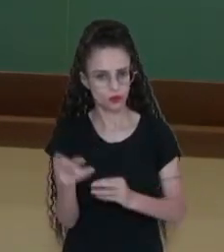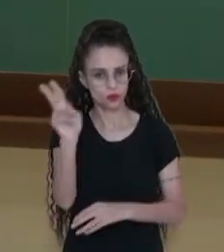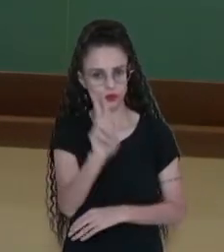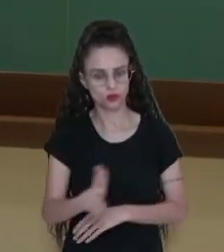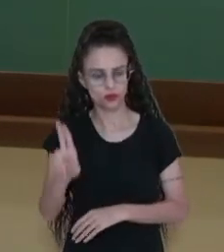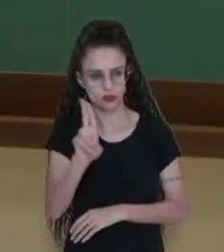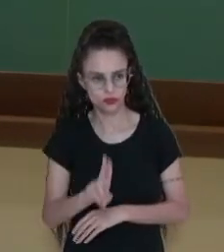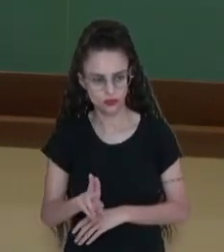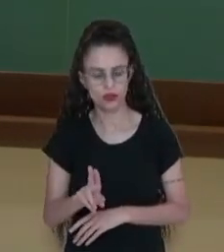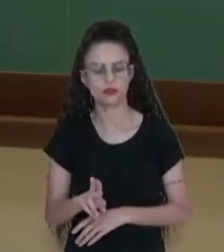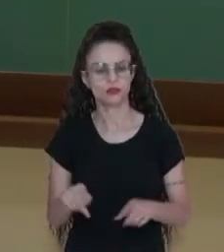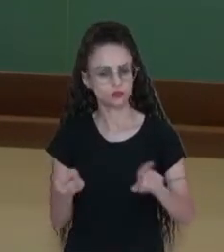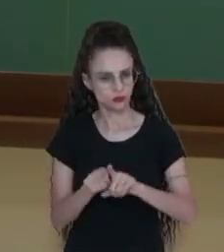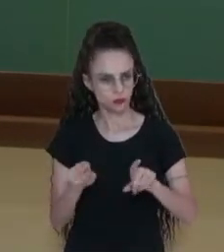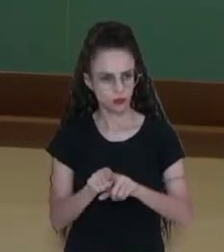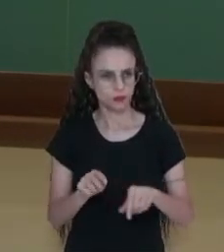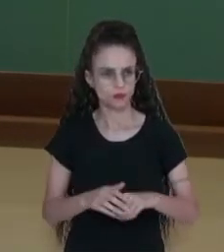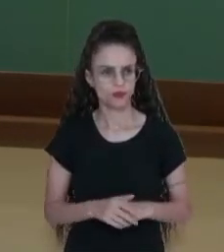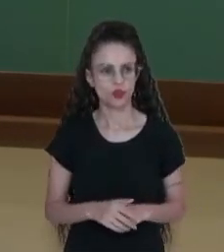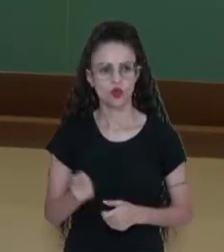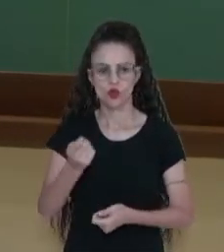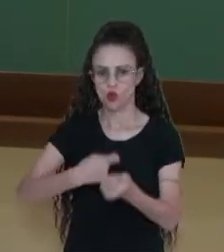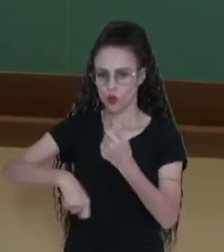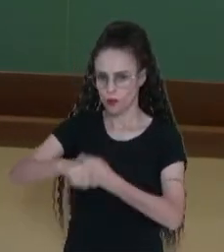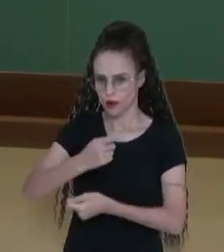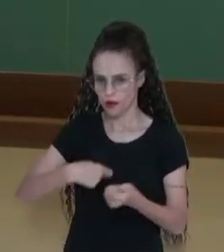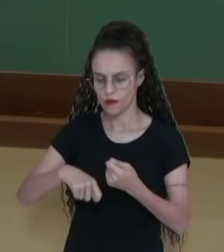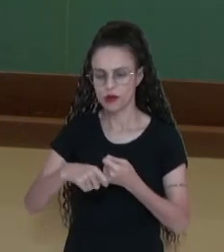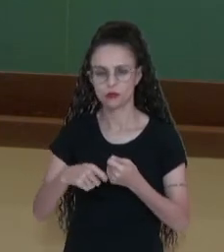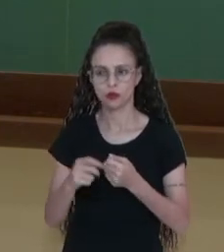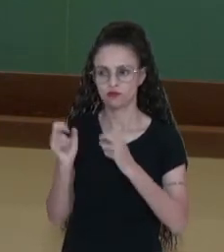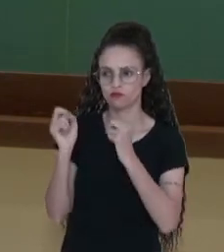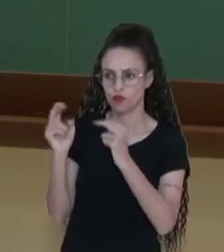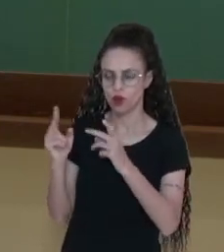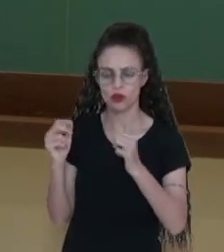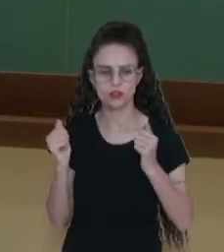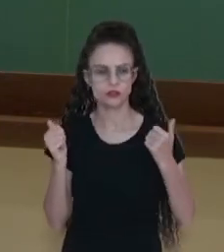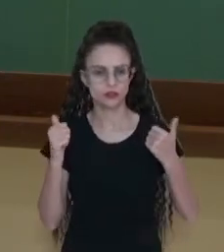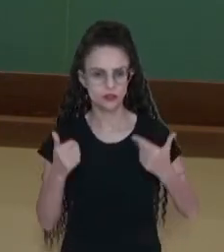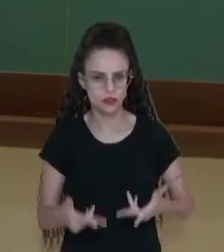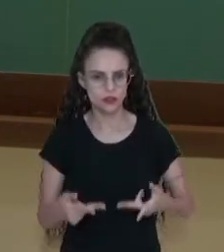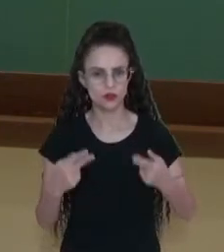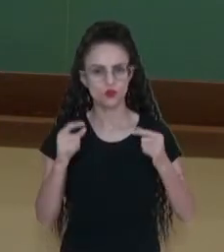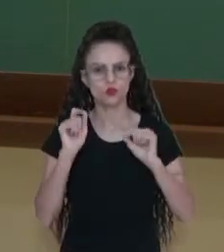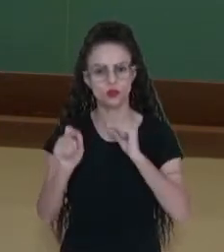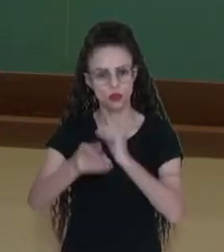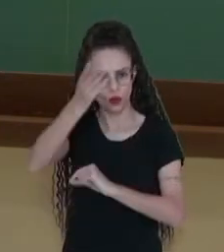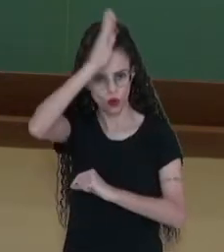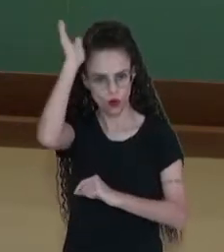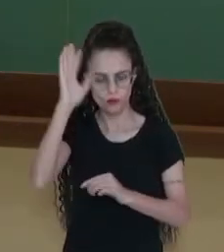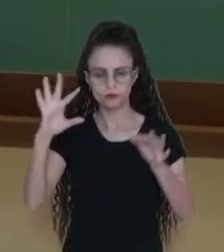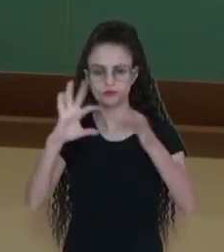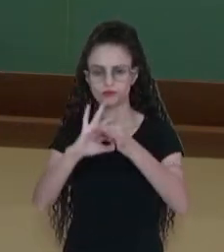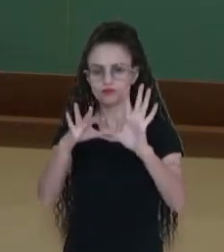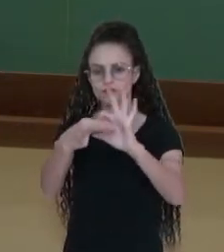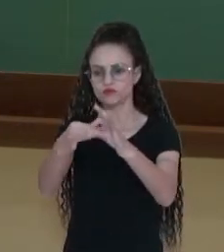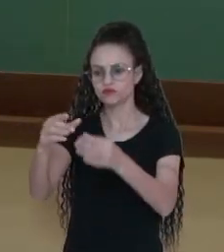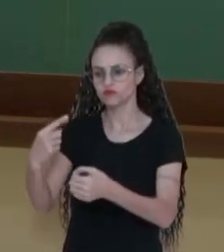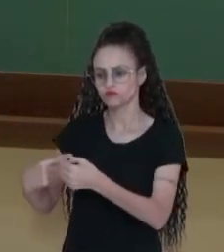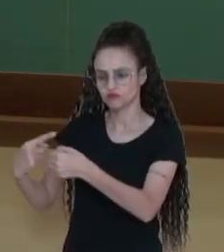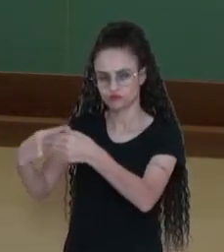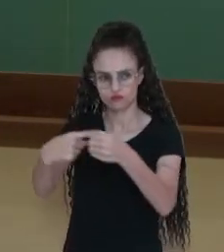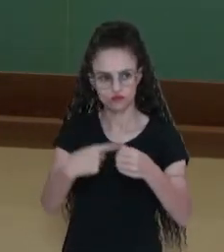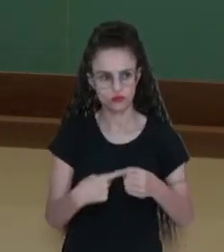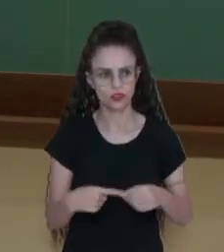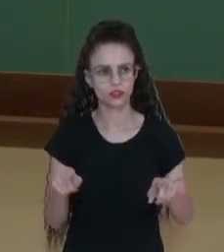a cloaca máxima até hoje é ativa. Nós temos o comércio interno e externo. Comércio interno e externo, ou seja, o Império Romano se ligava a várias cidades fazendo